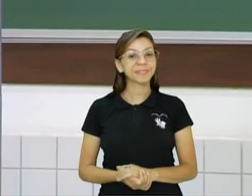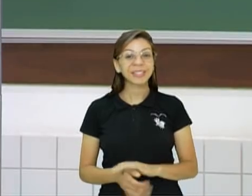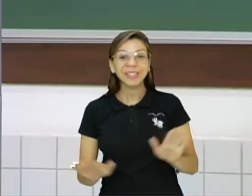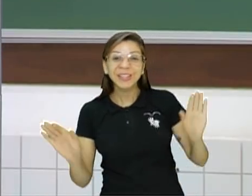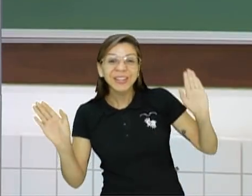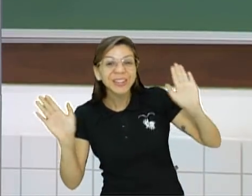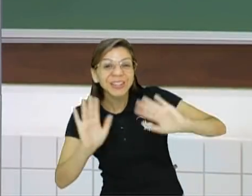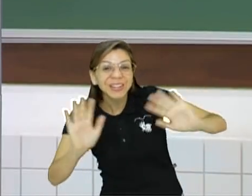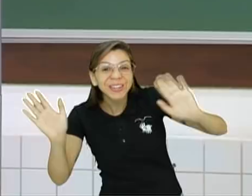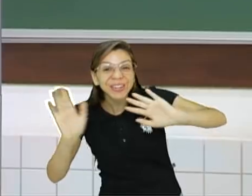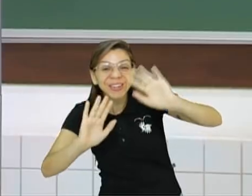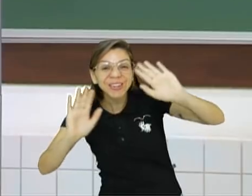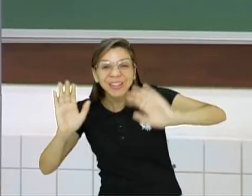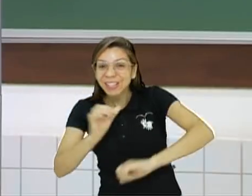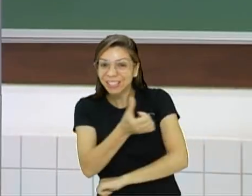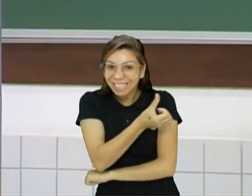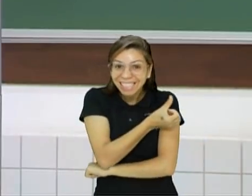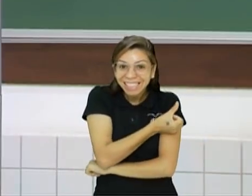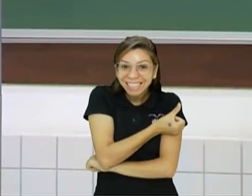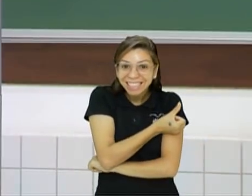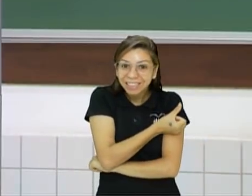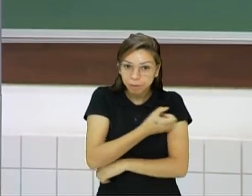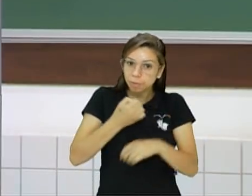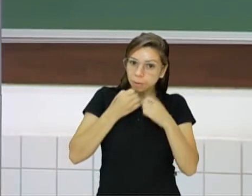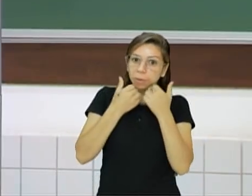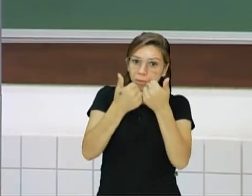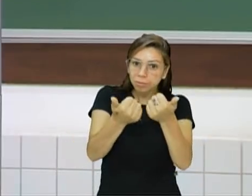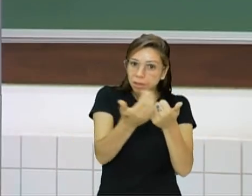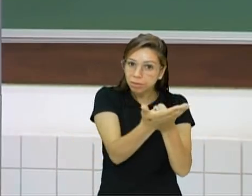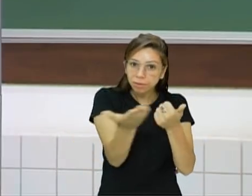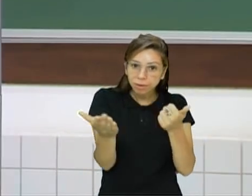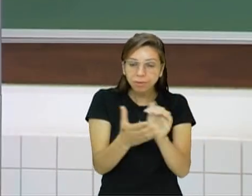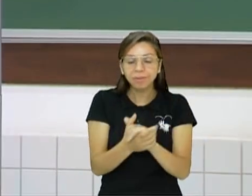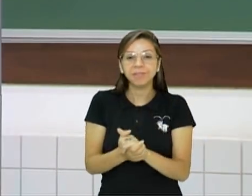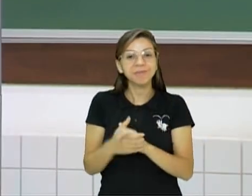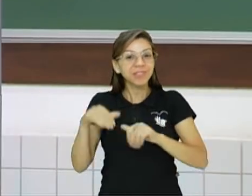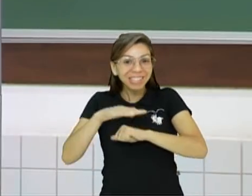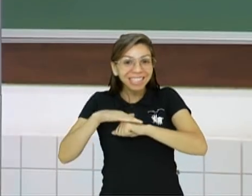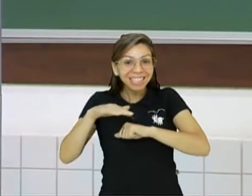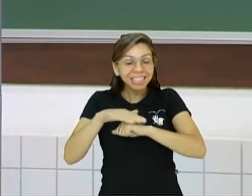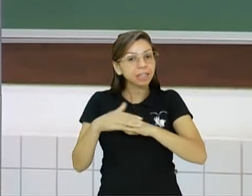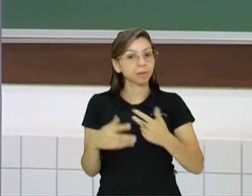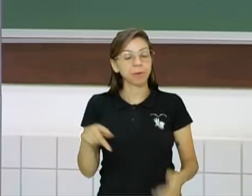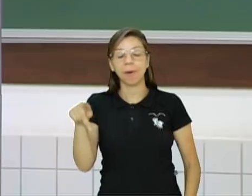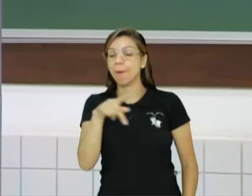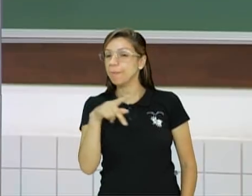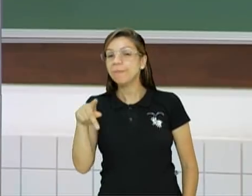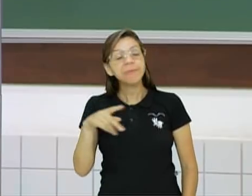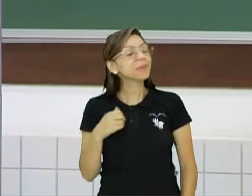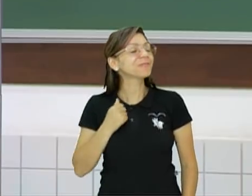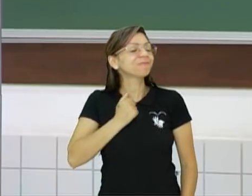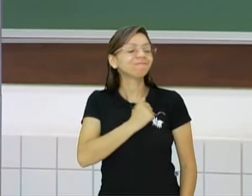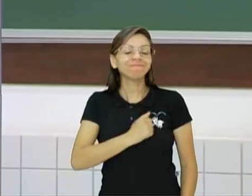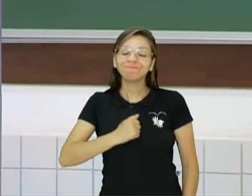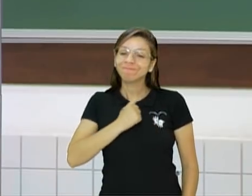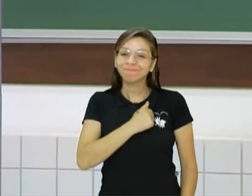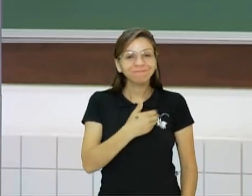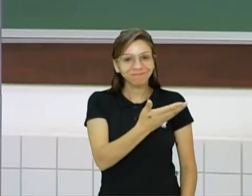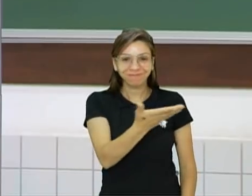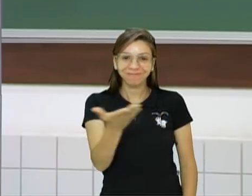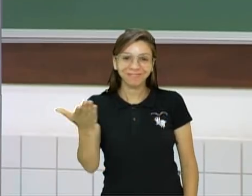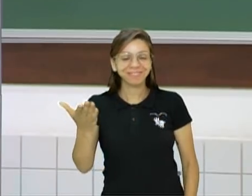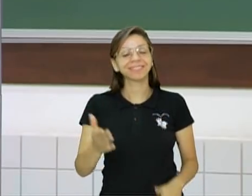E aí, galerinha do sexto ano, tudo bom com vocês, meus queridos? A prof estava com saudade, hein?